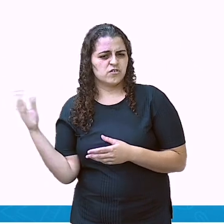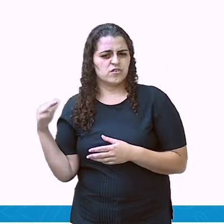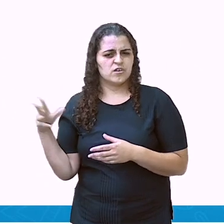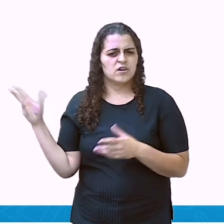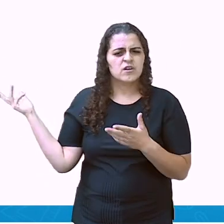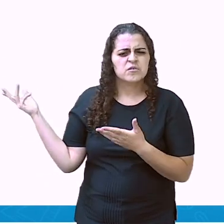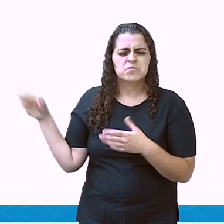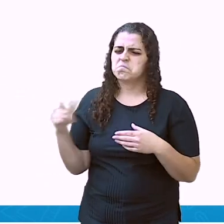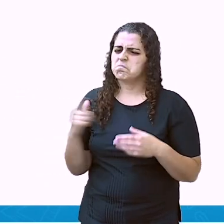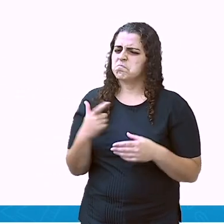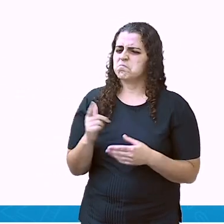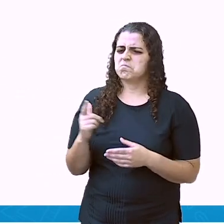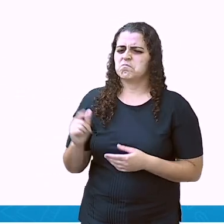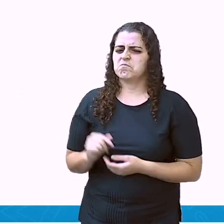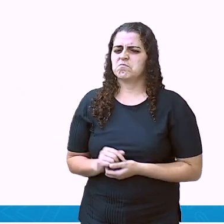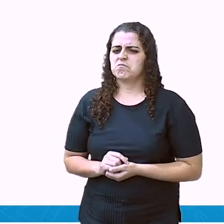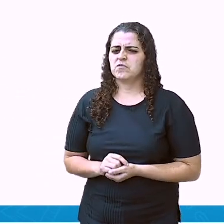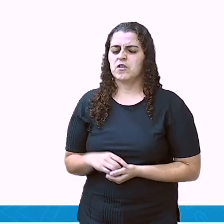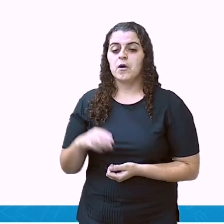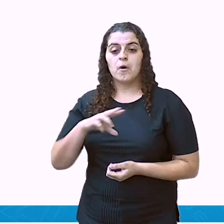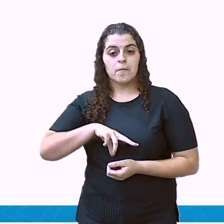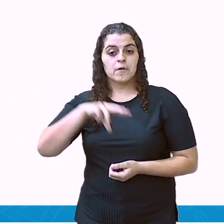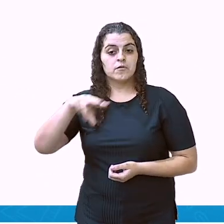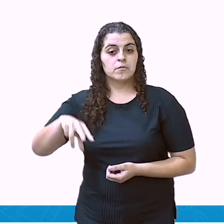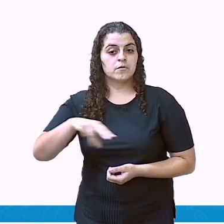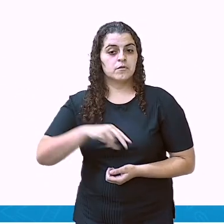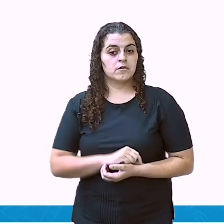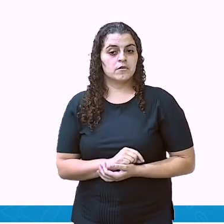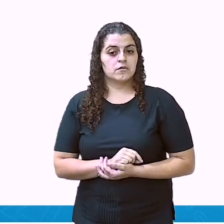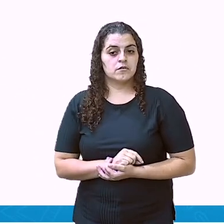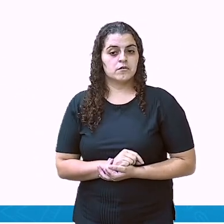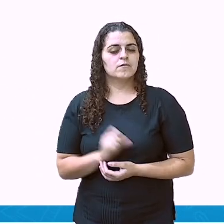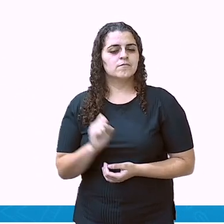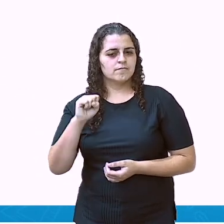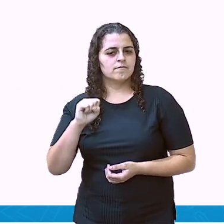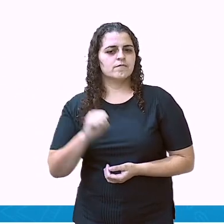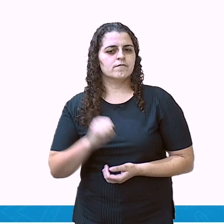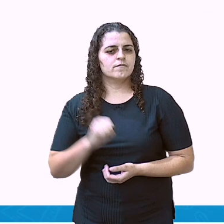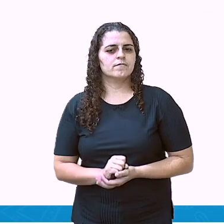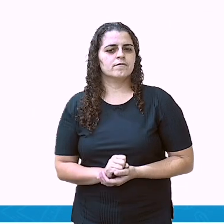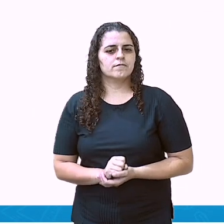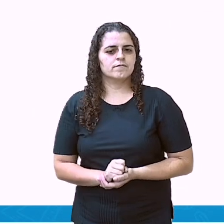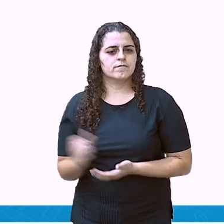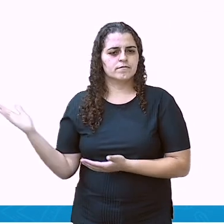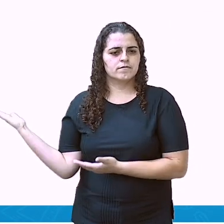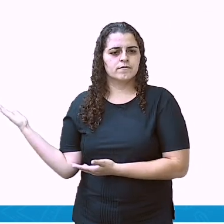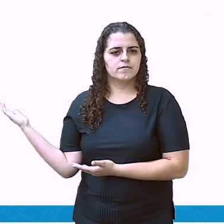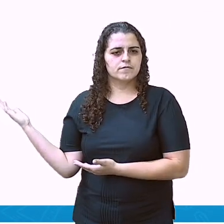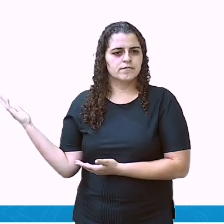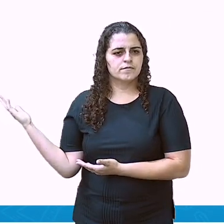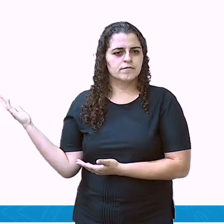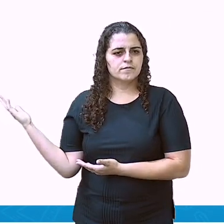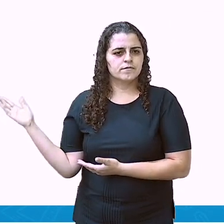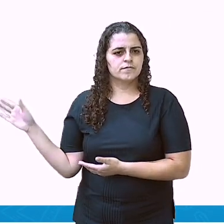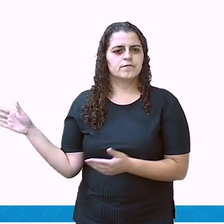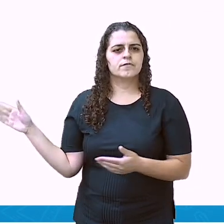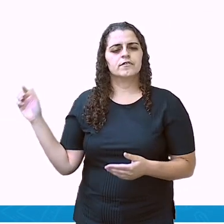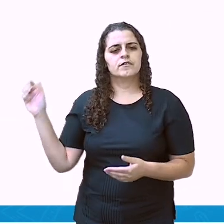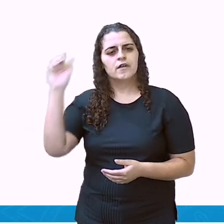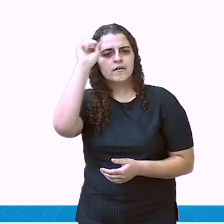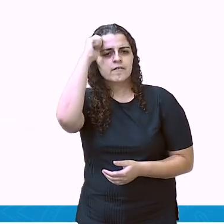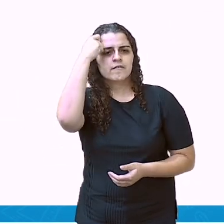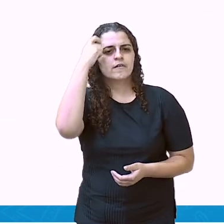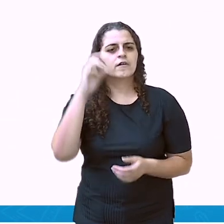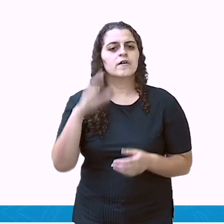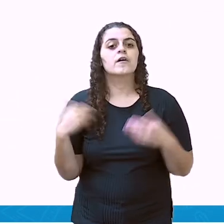indianos? Não, né? Pelos portugueses? Sim, pelos portugueses. Muito bem.